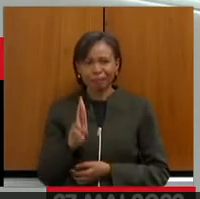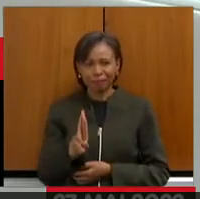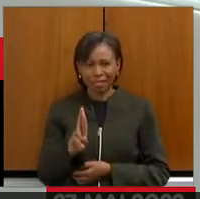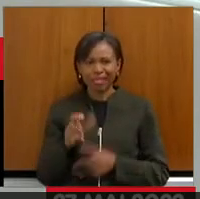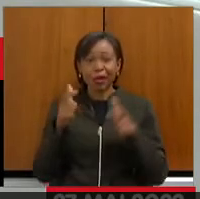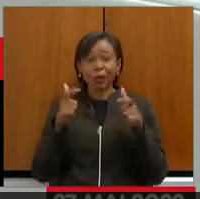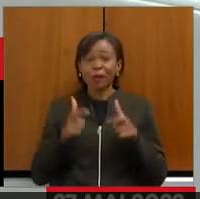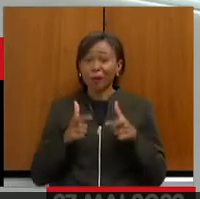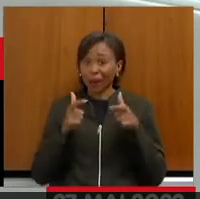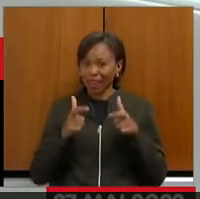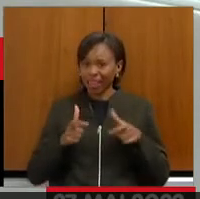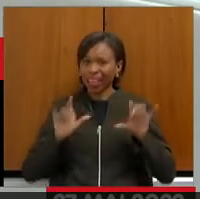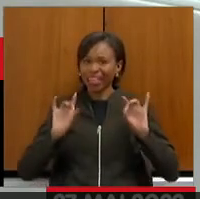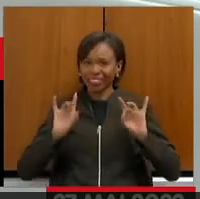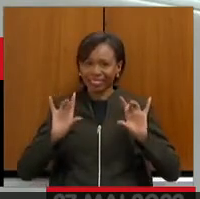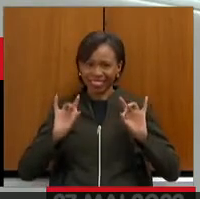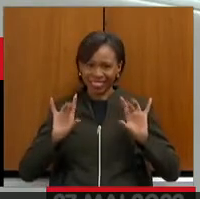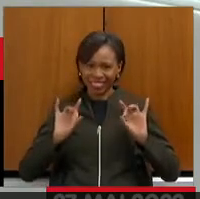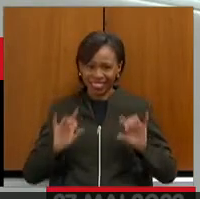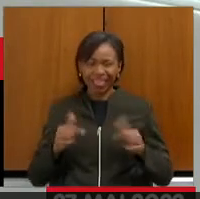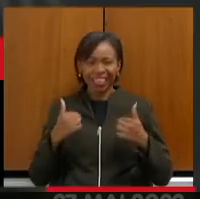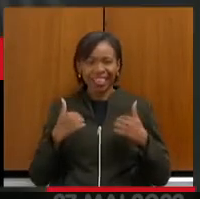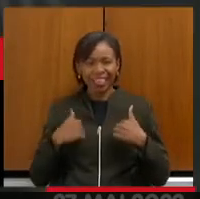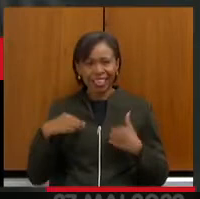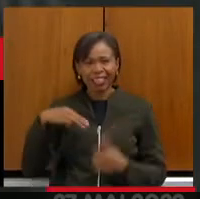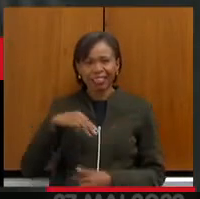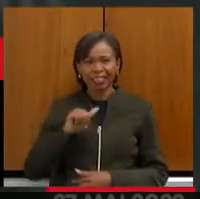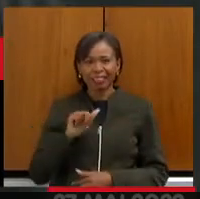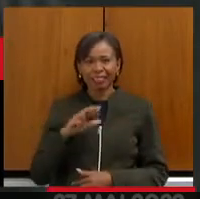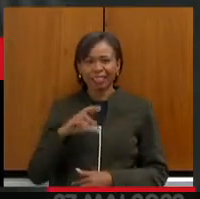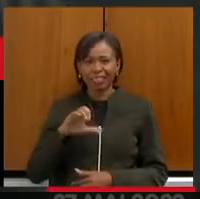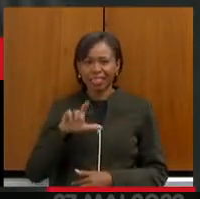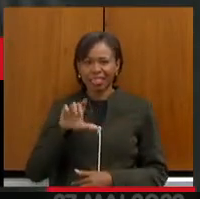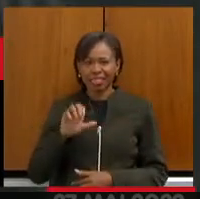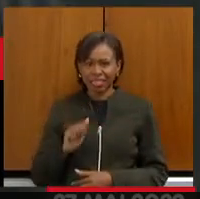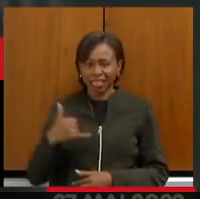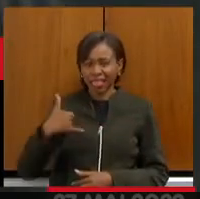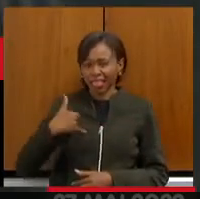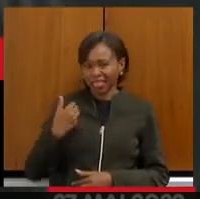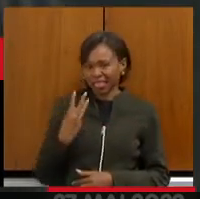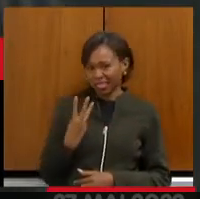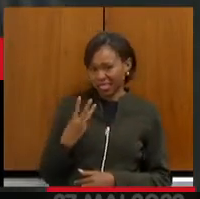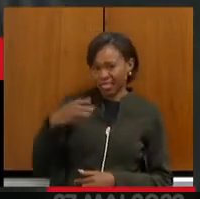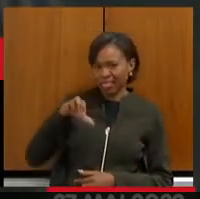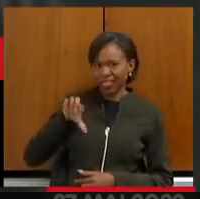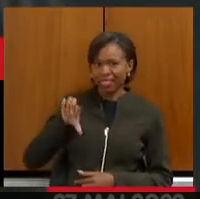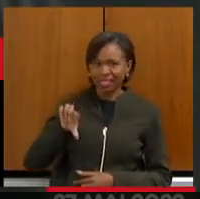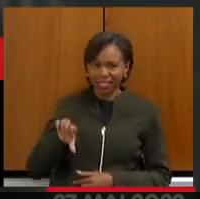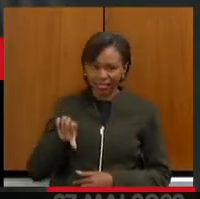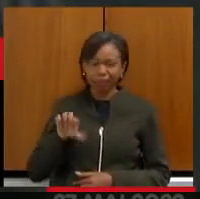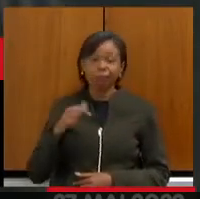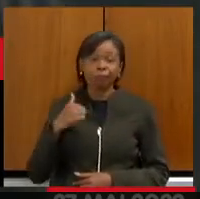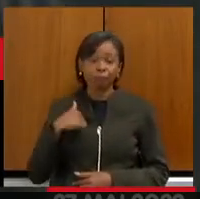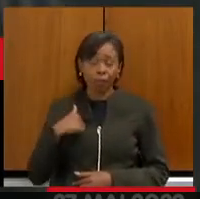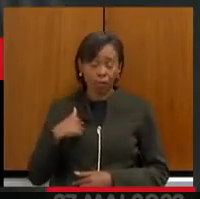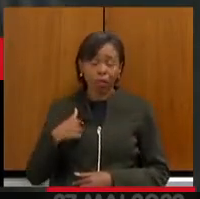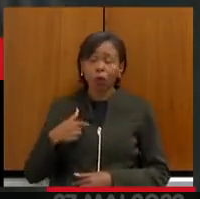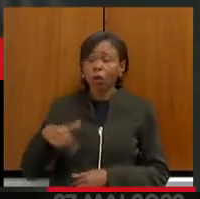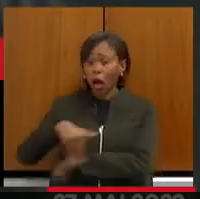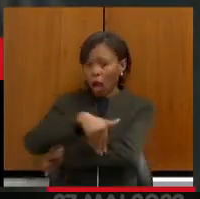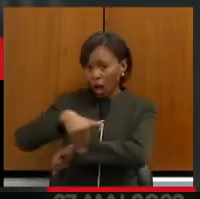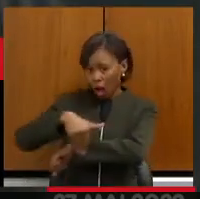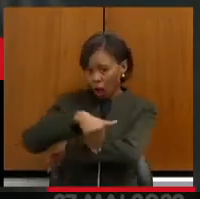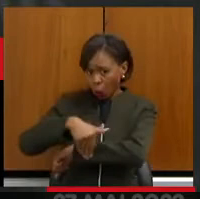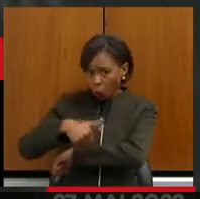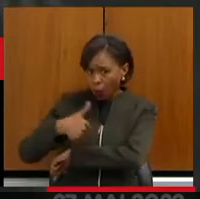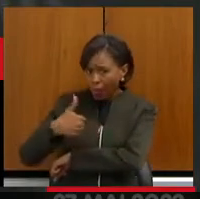lugar tão especial eu sou uma célula Viana Eu Tenho 39 anos vive na Rua 10 anos